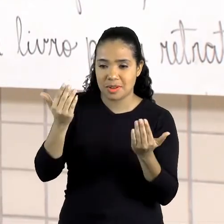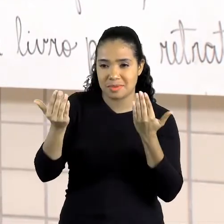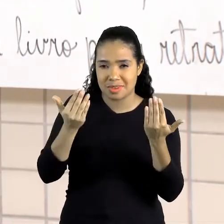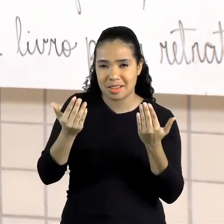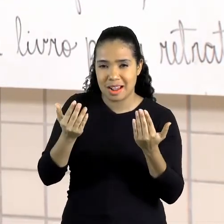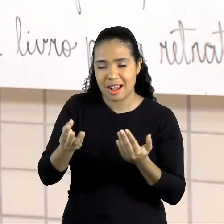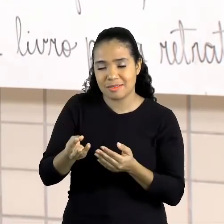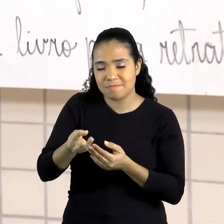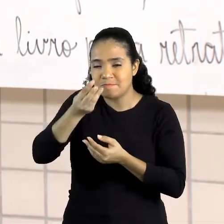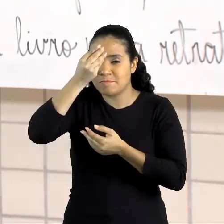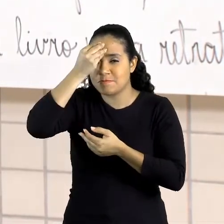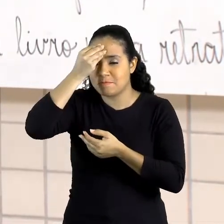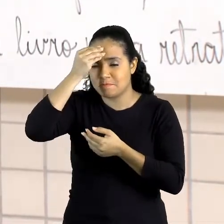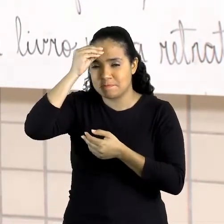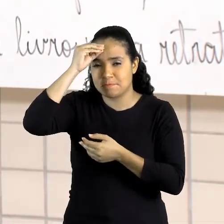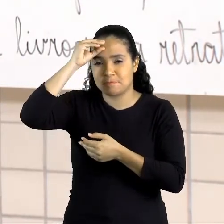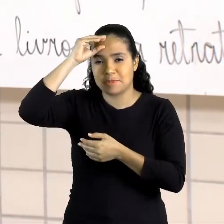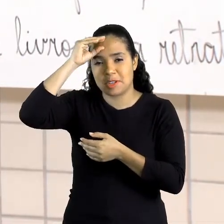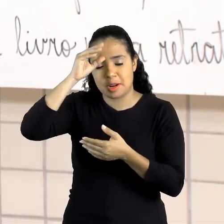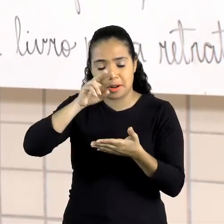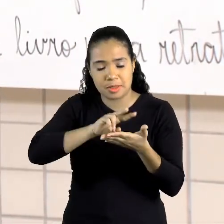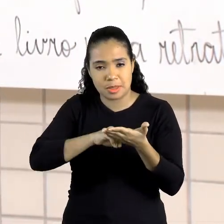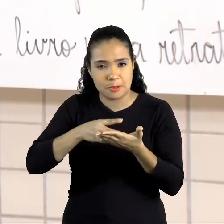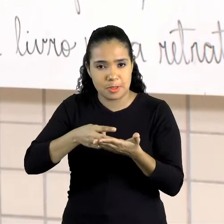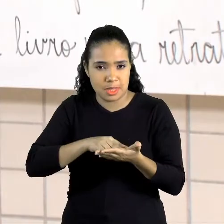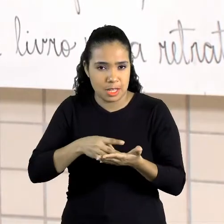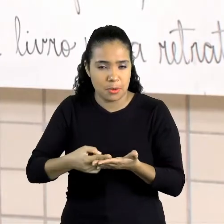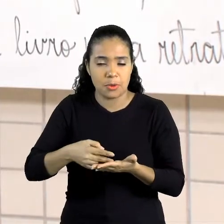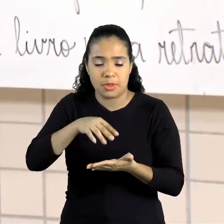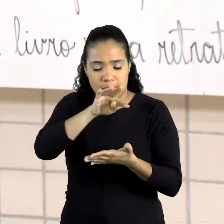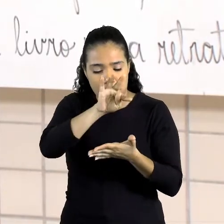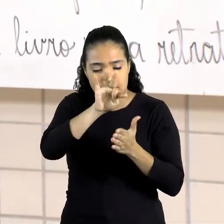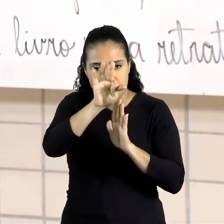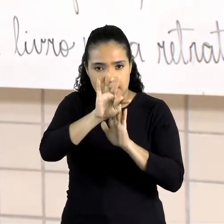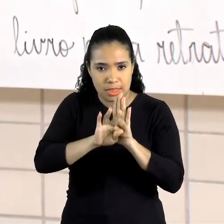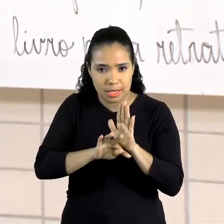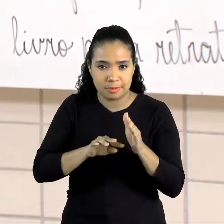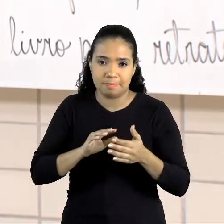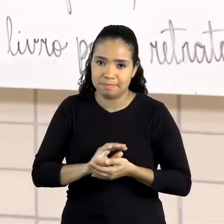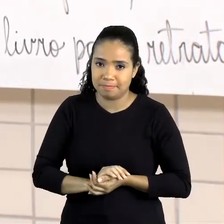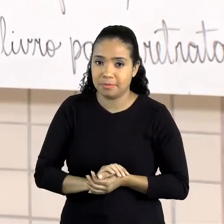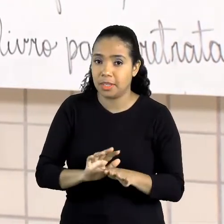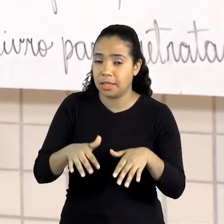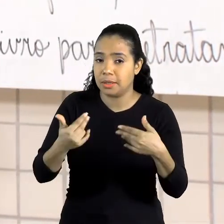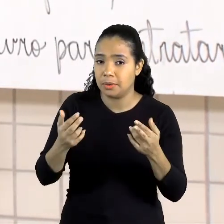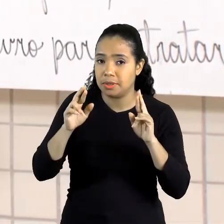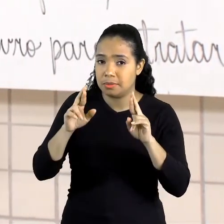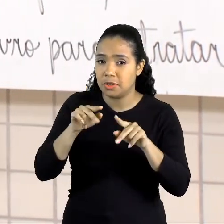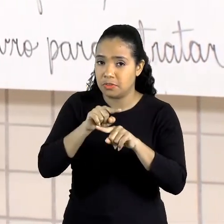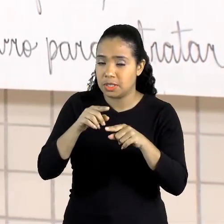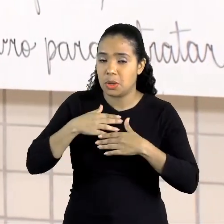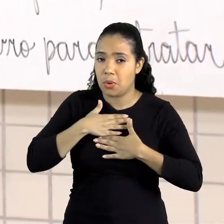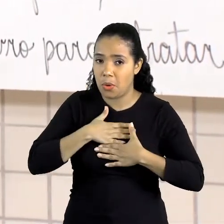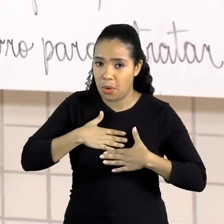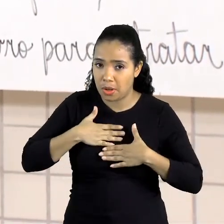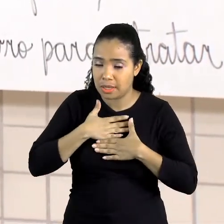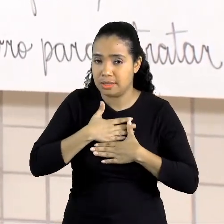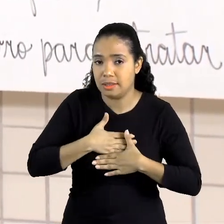muito a sua interpretação. Pessoal, então eu espero que vocês tenham